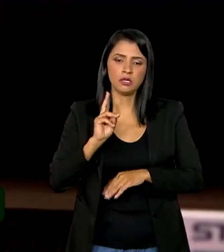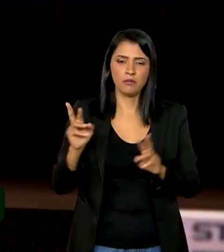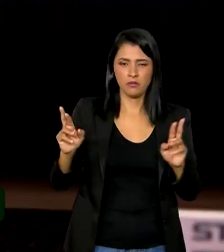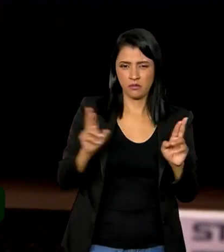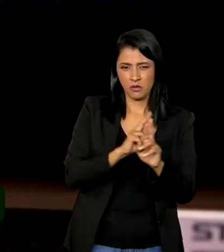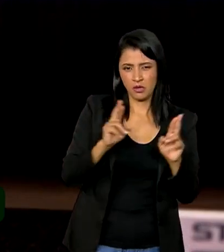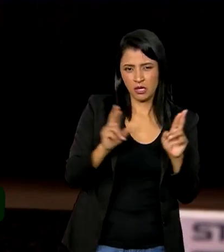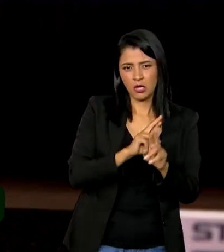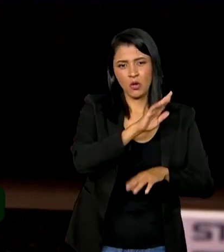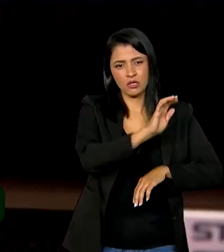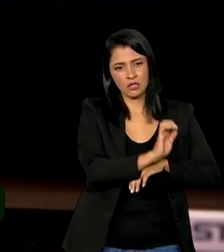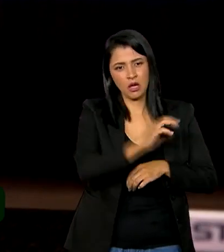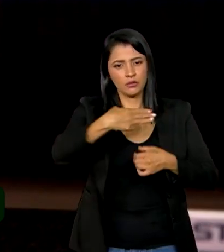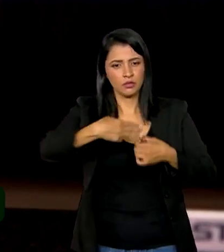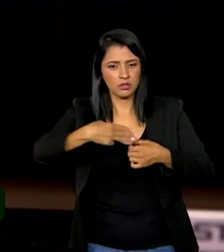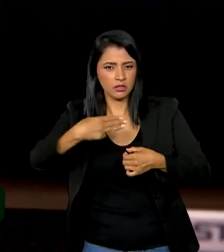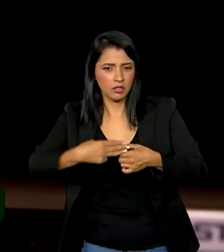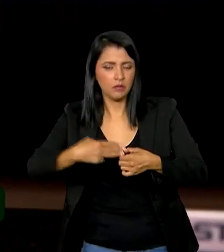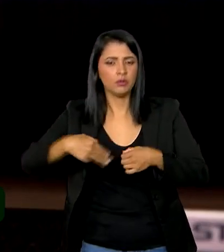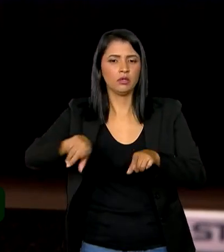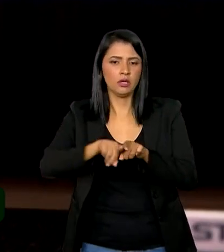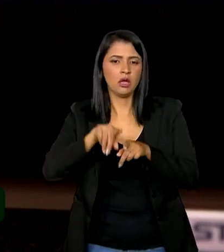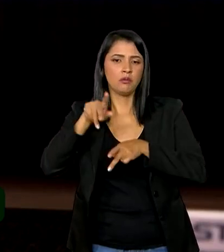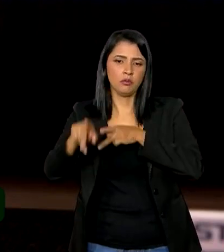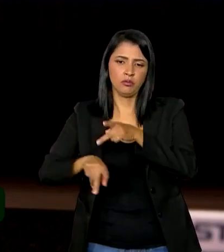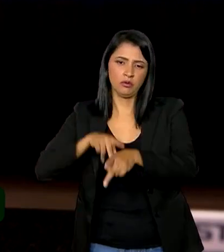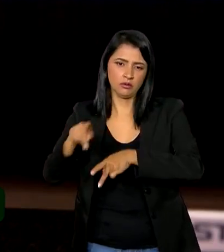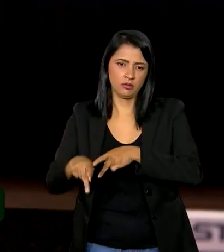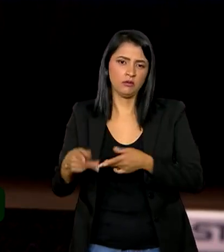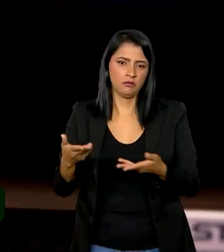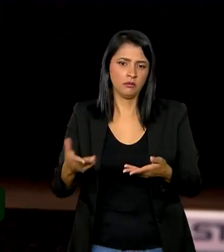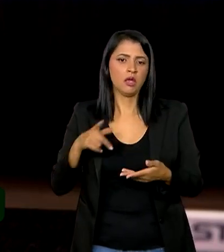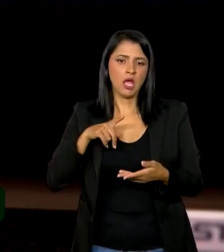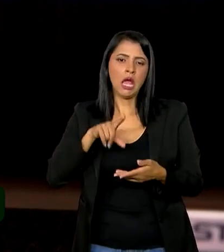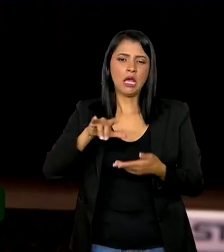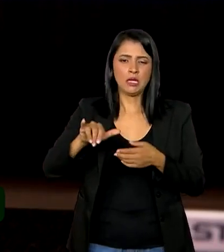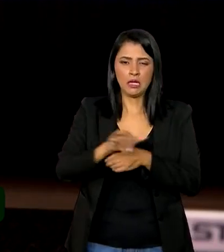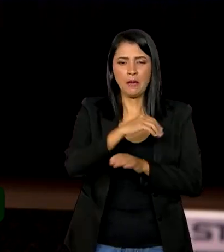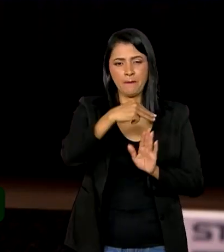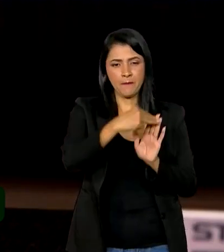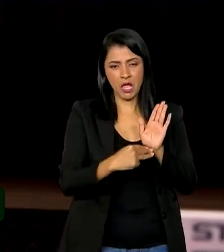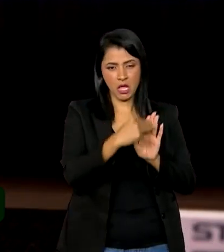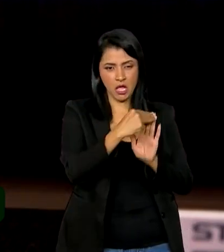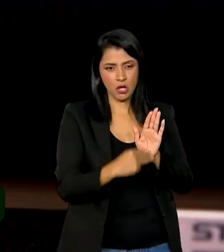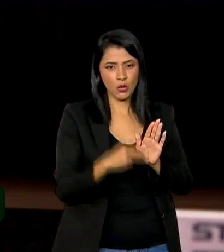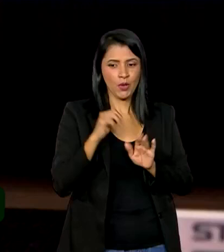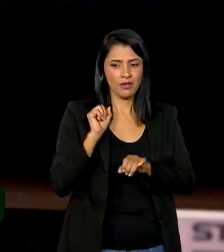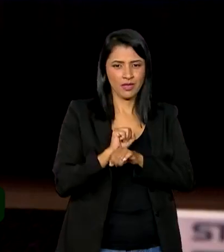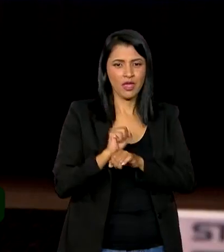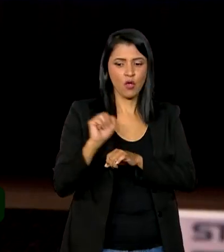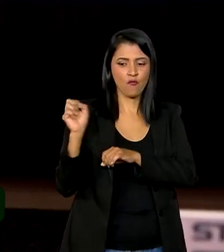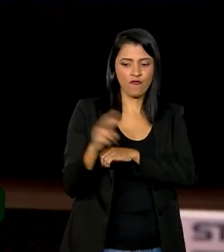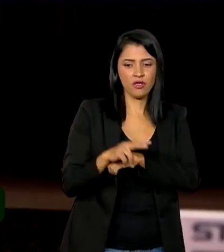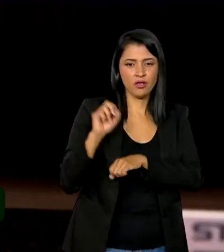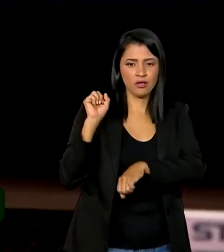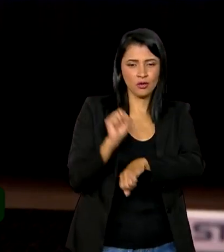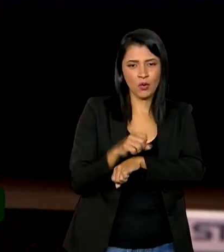foram fortalecidos na nossa gestão, com orientação do presidente Lula, e ações